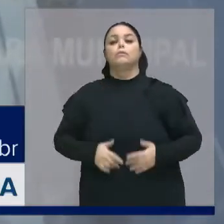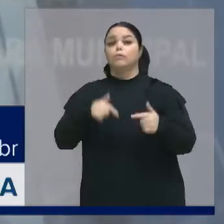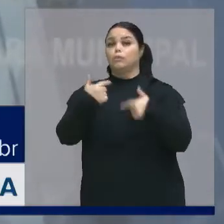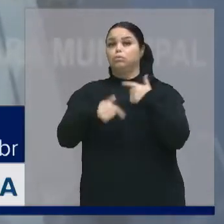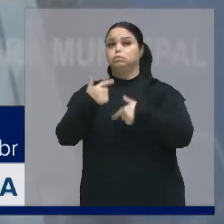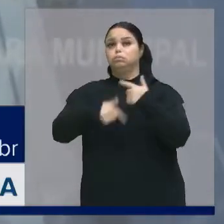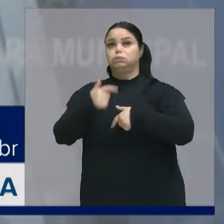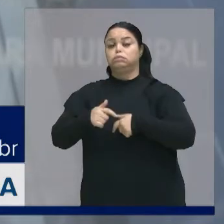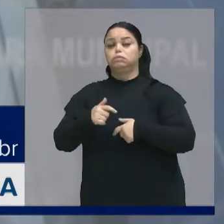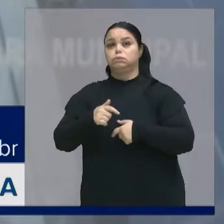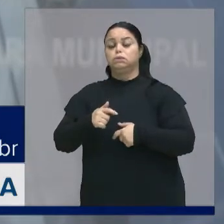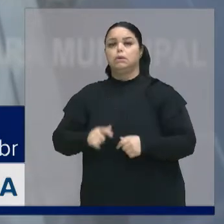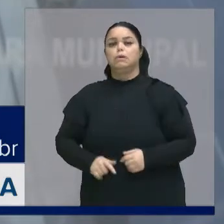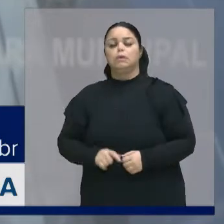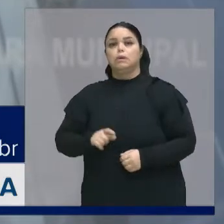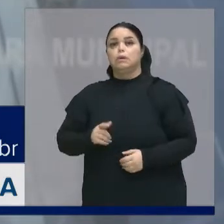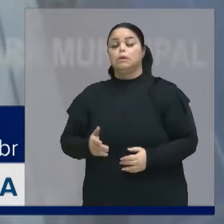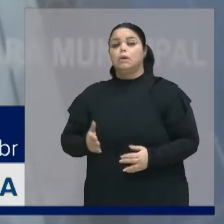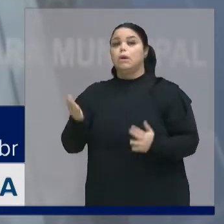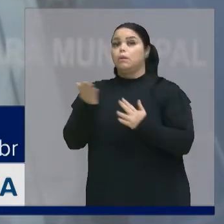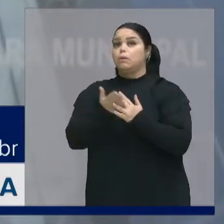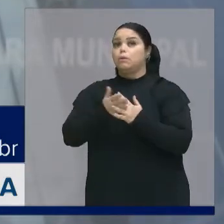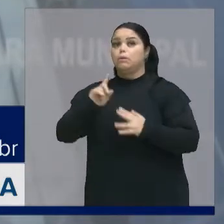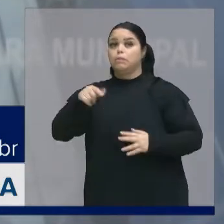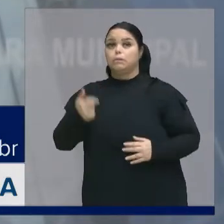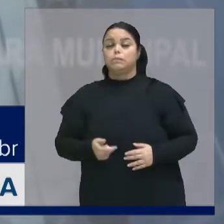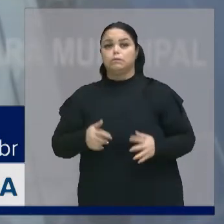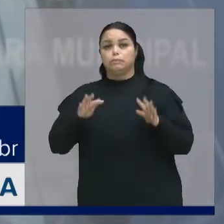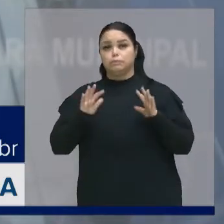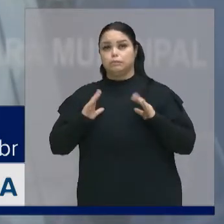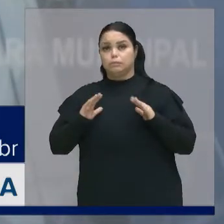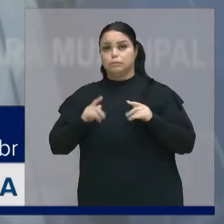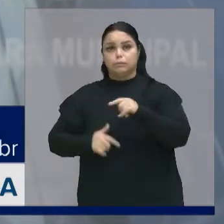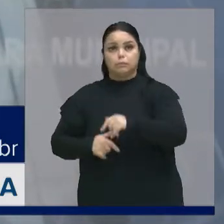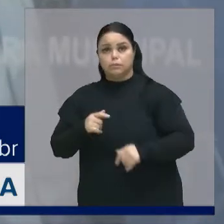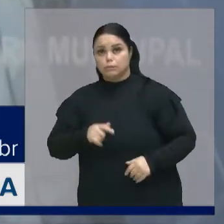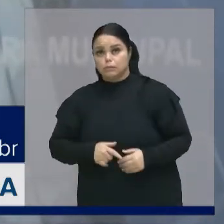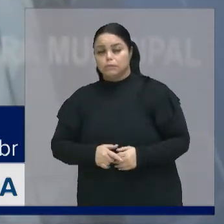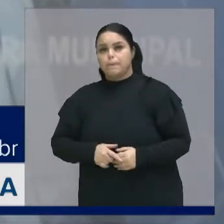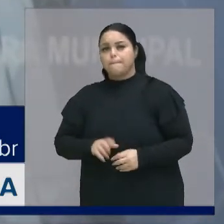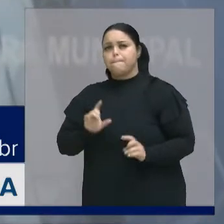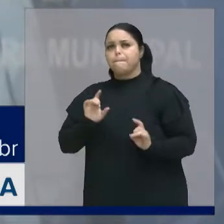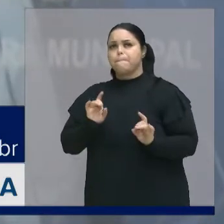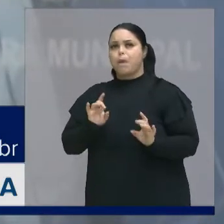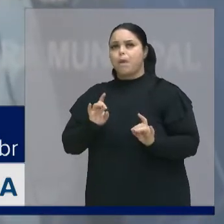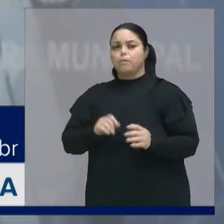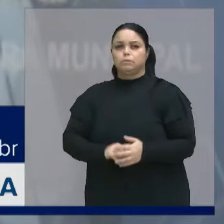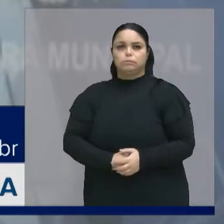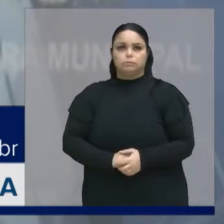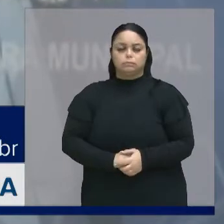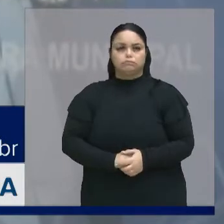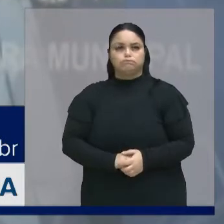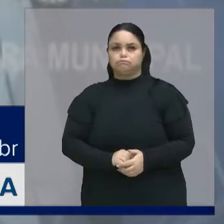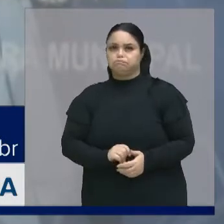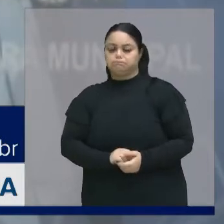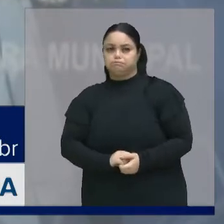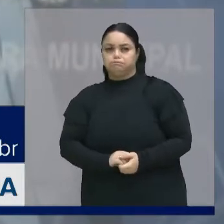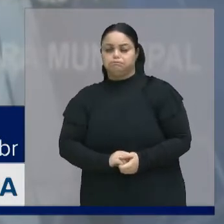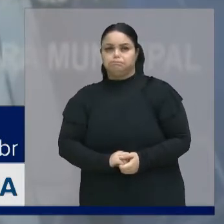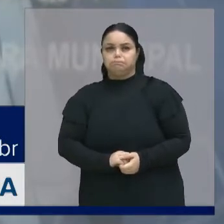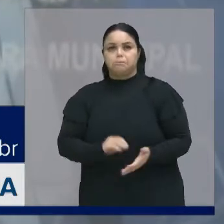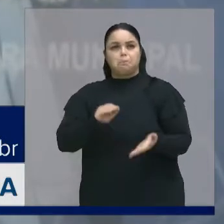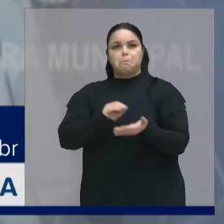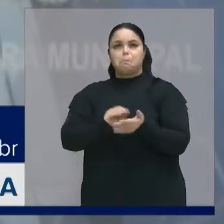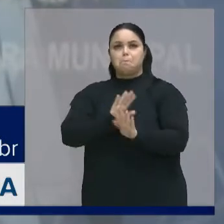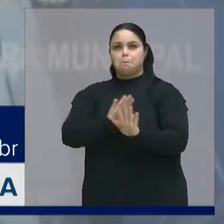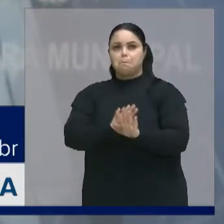trabalho pós-recesso. E é bom salientar que o recesso é apenas a não ausência,